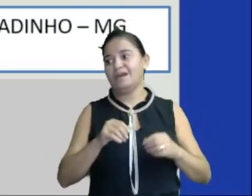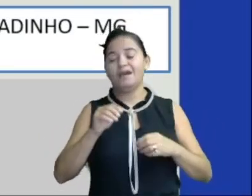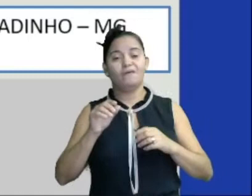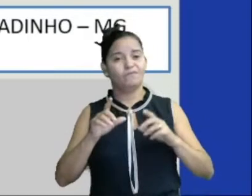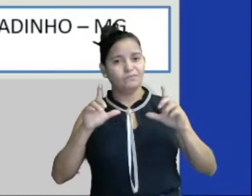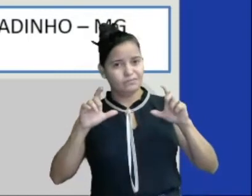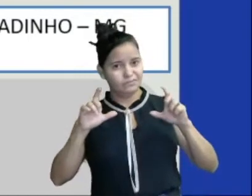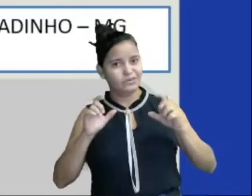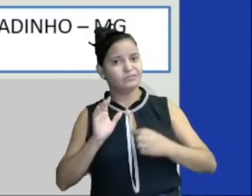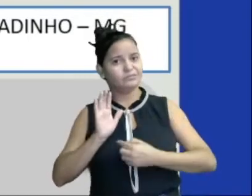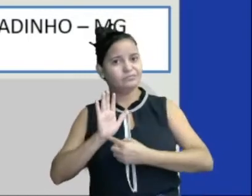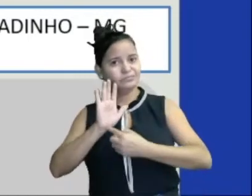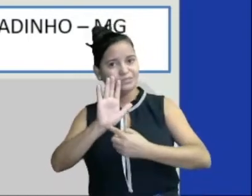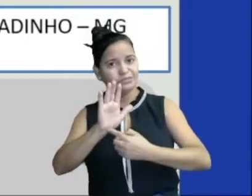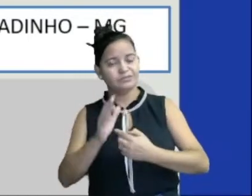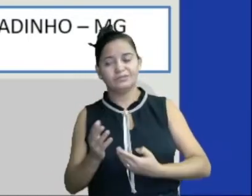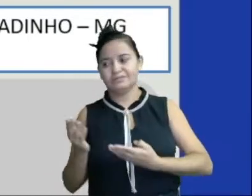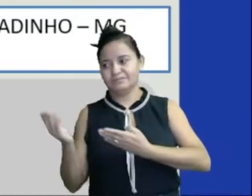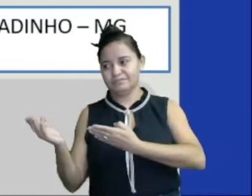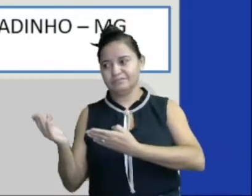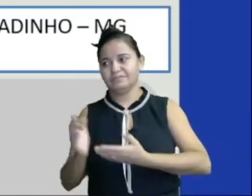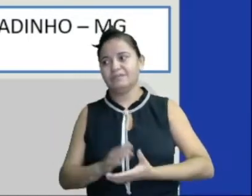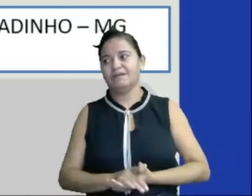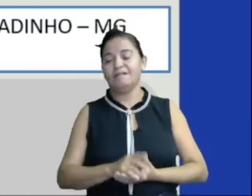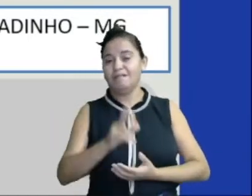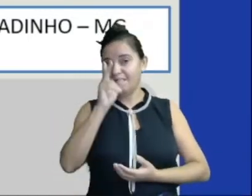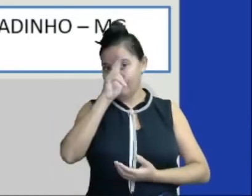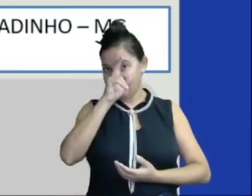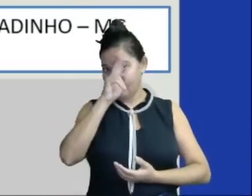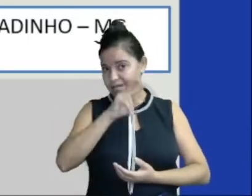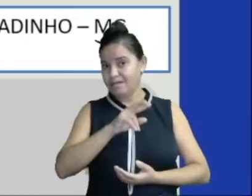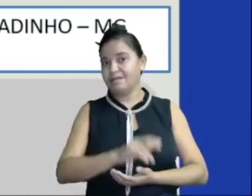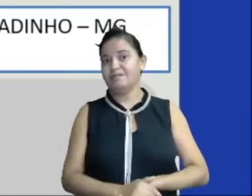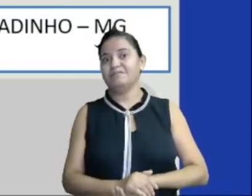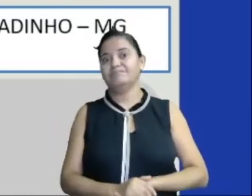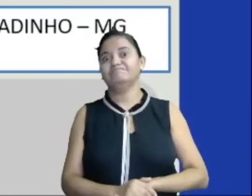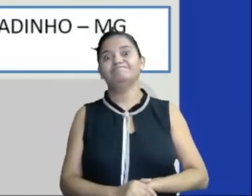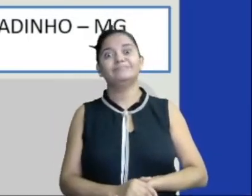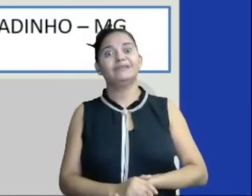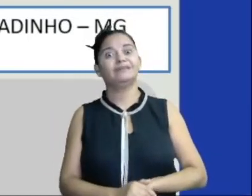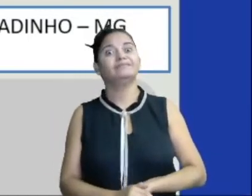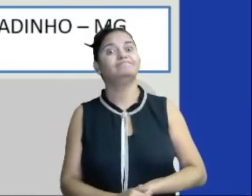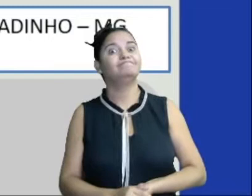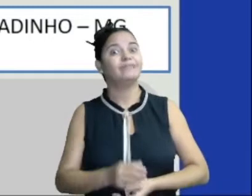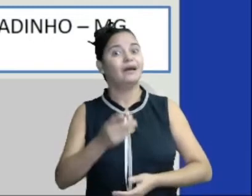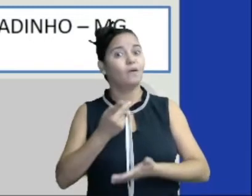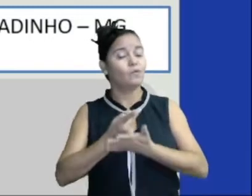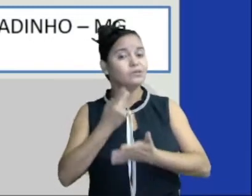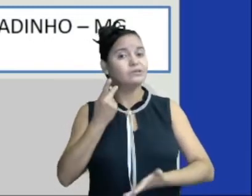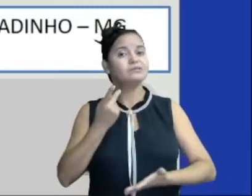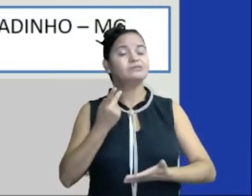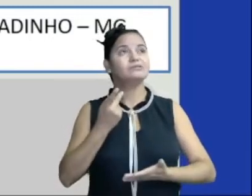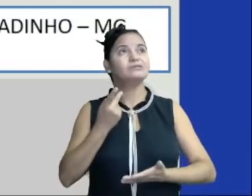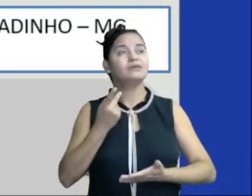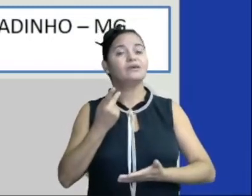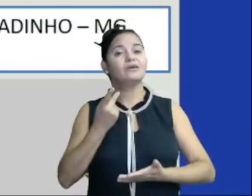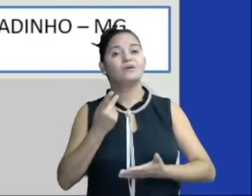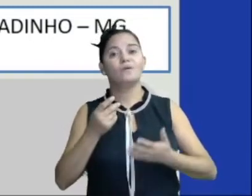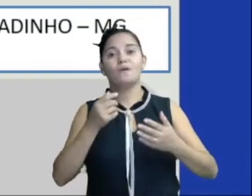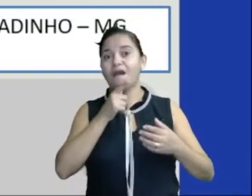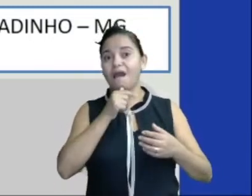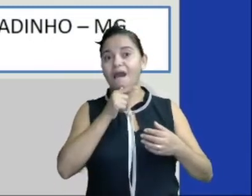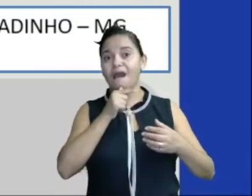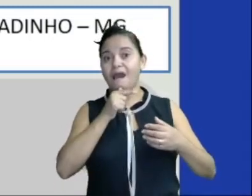um exemplo para vocês do rompimento lá da barragem de Brumadinho, que aconteceu agora recentemente, tá certo? Onde uma